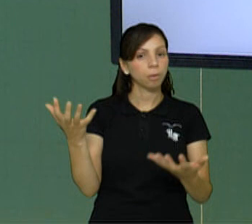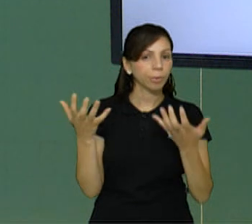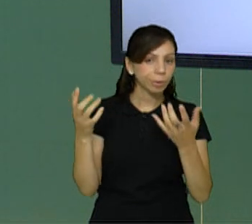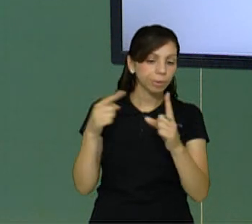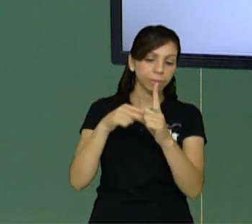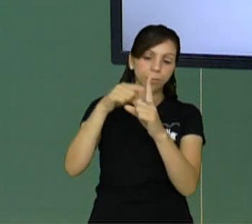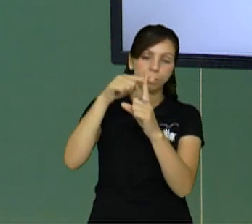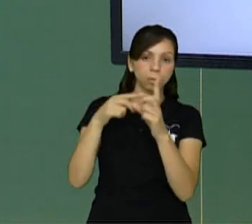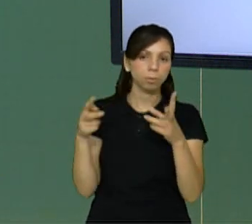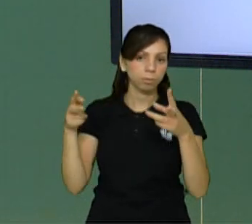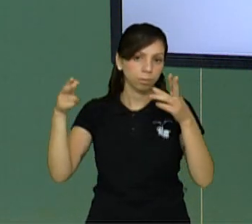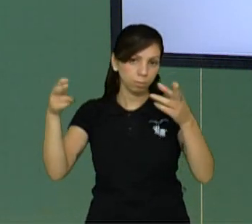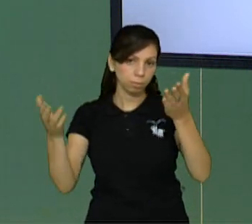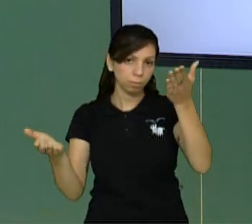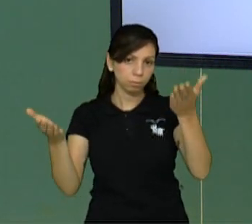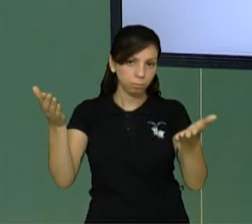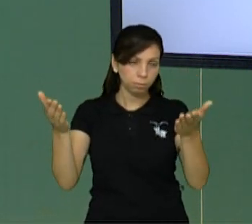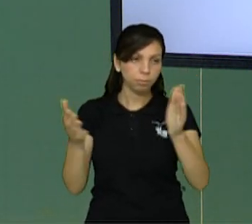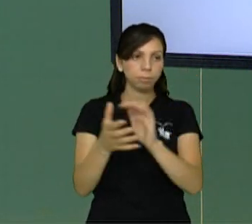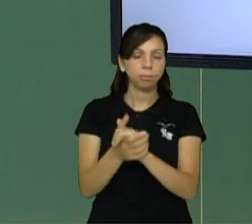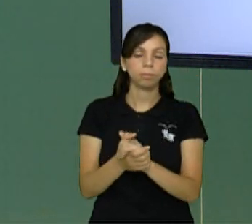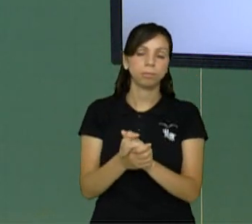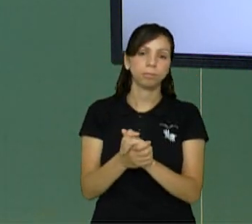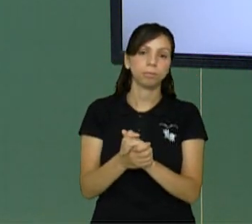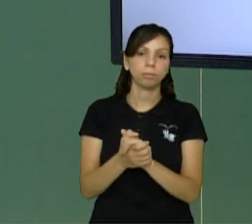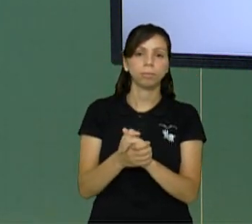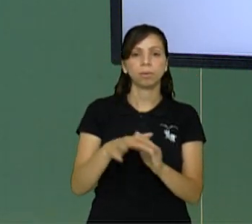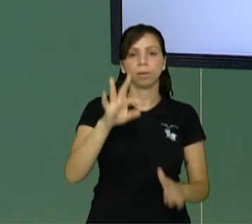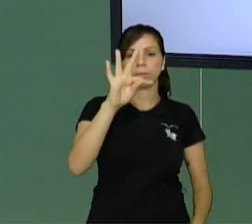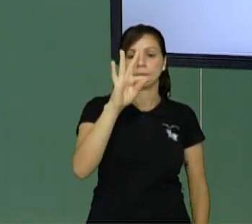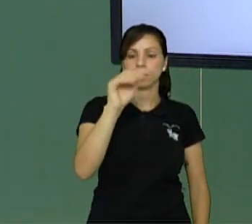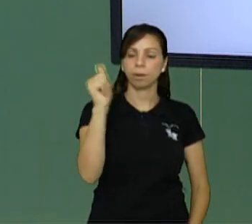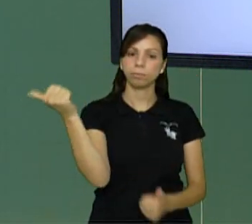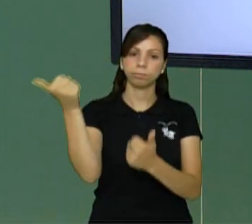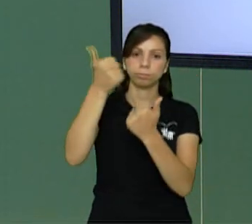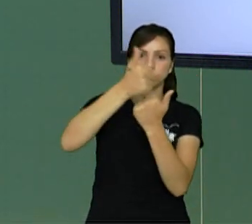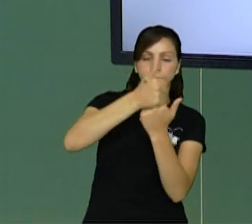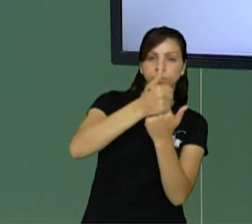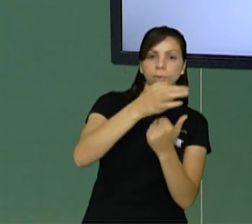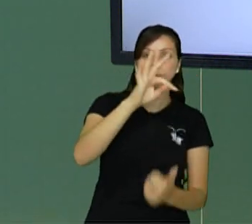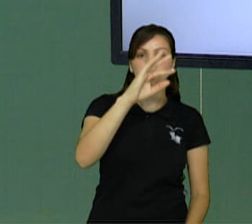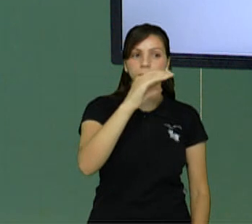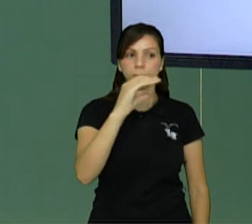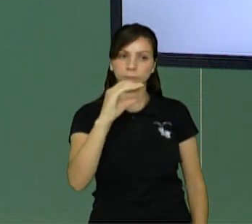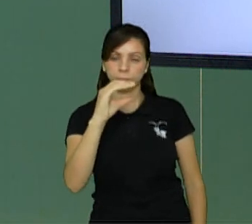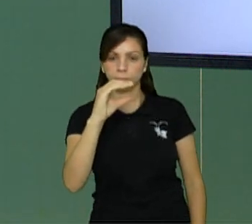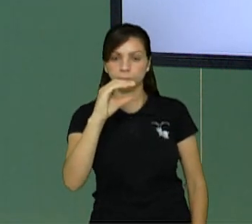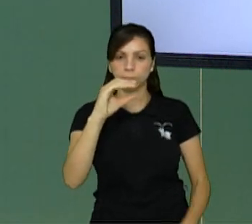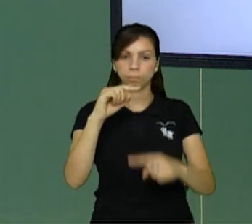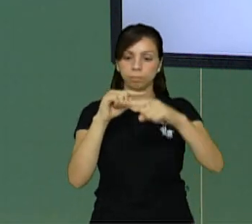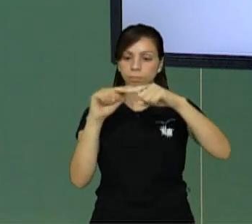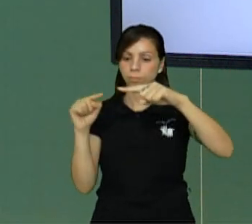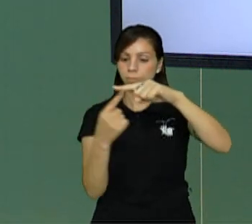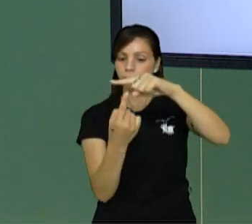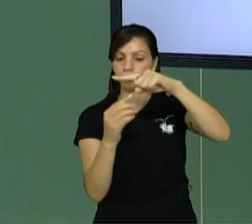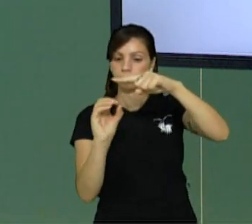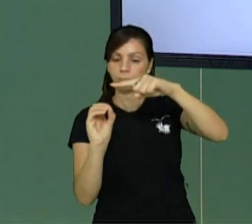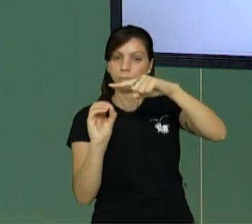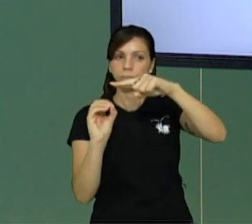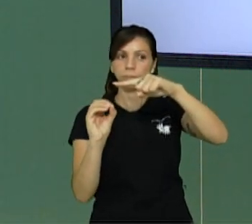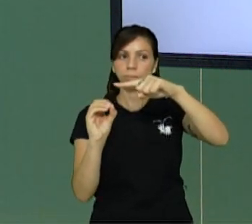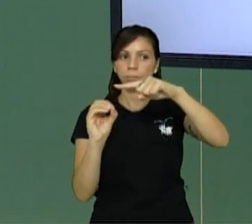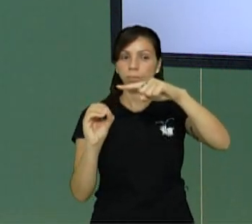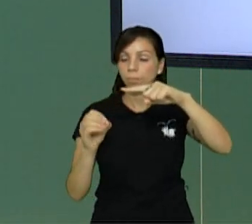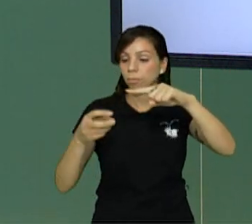iguais, no lugar de TA, eu já vou pôr TC. Olha só, vai ficar TC sobre 10